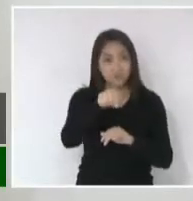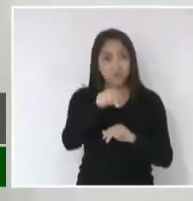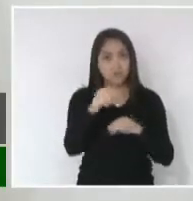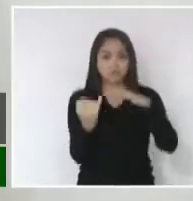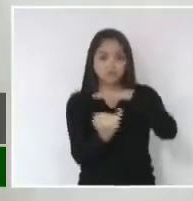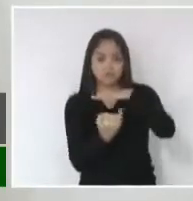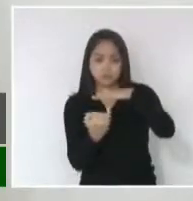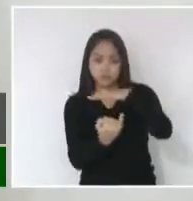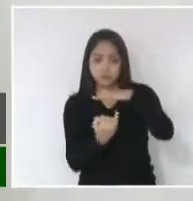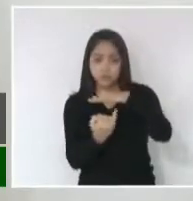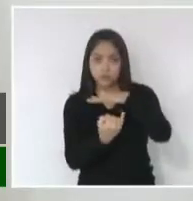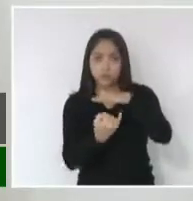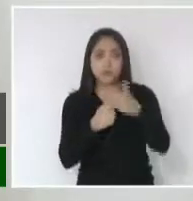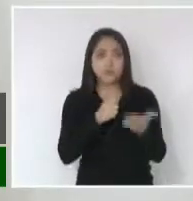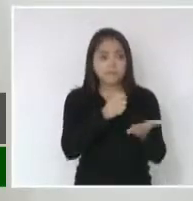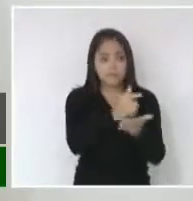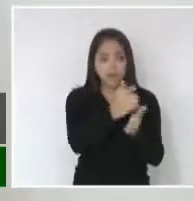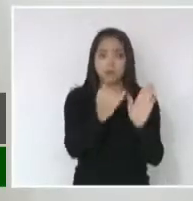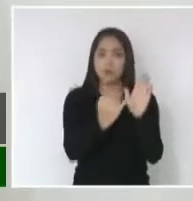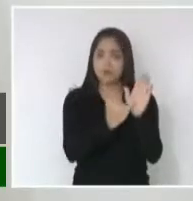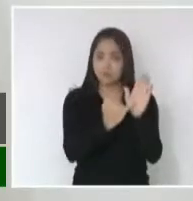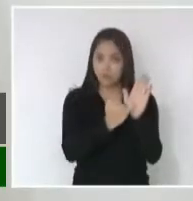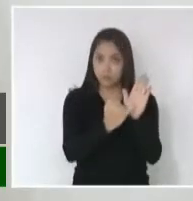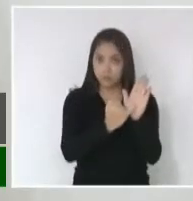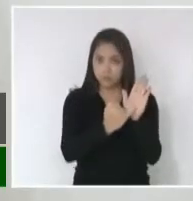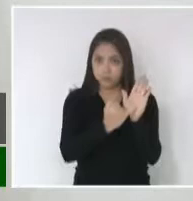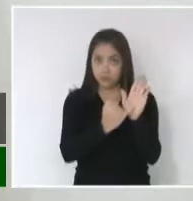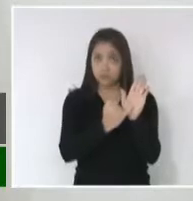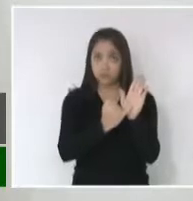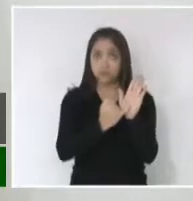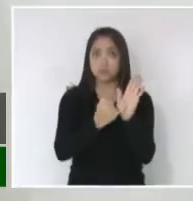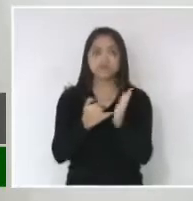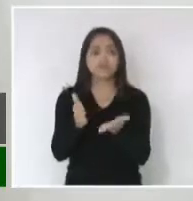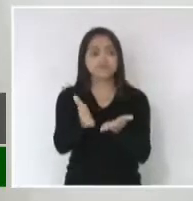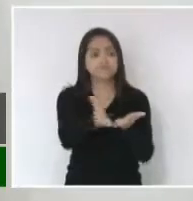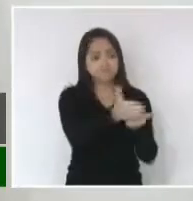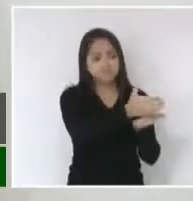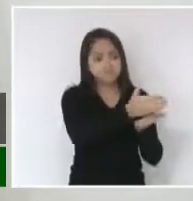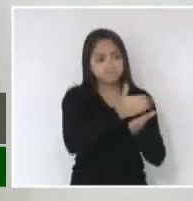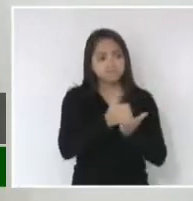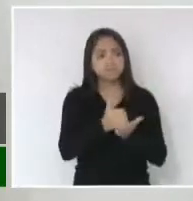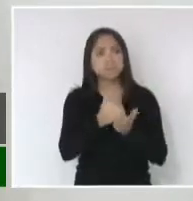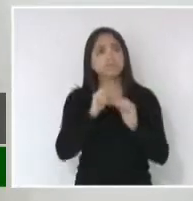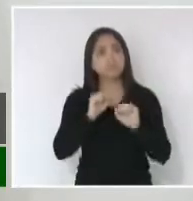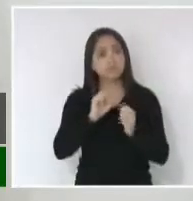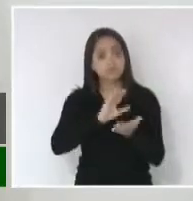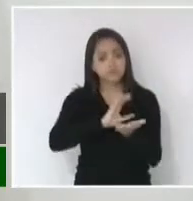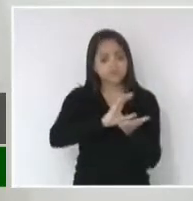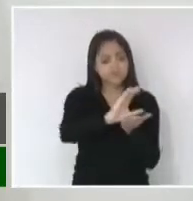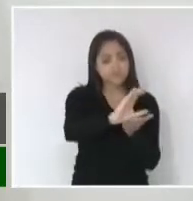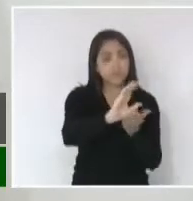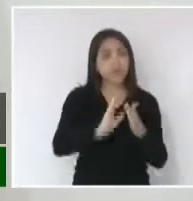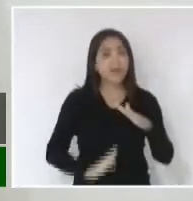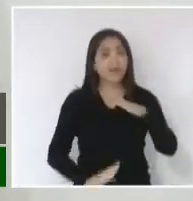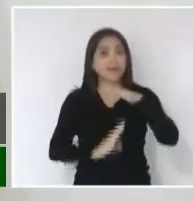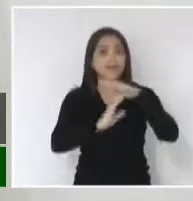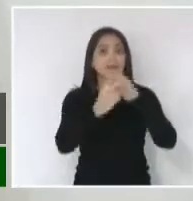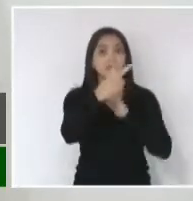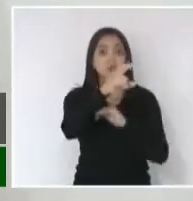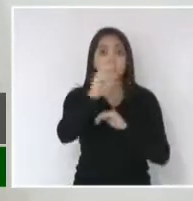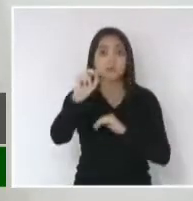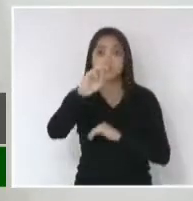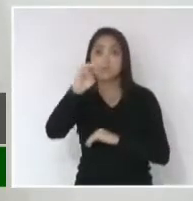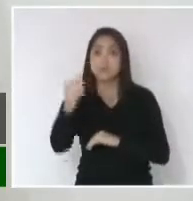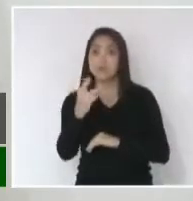pagam imposto de renda pela aferição do lucro real poderiam destinar até 200 milhões de